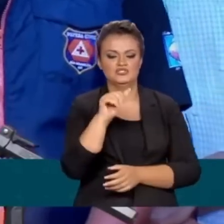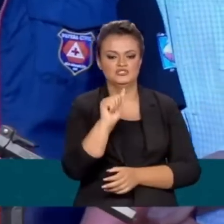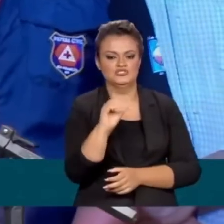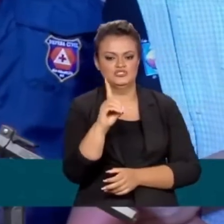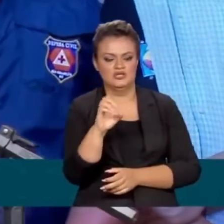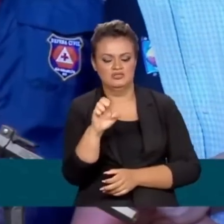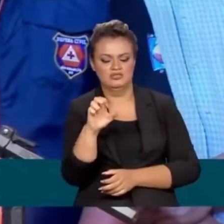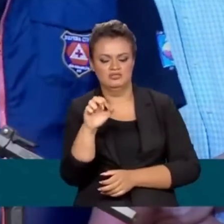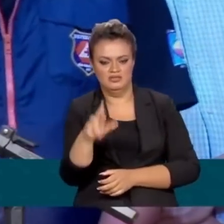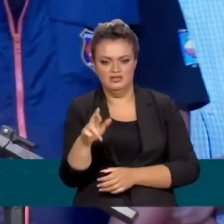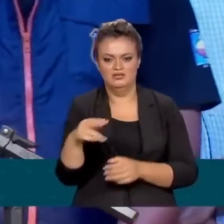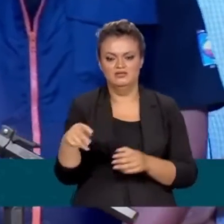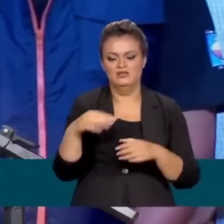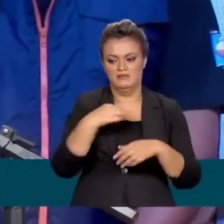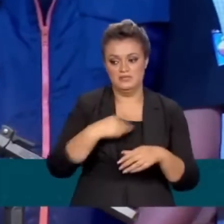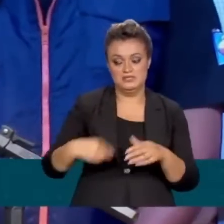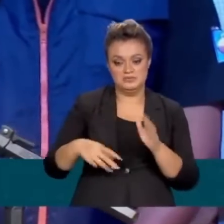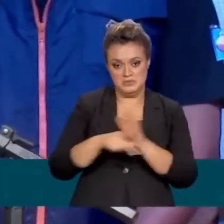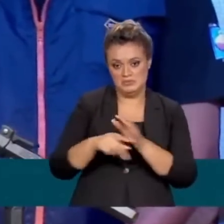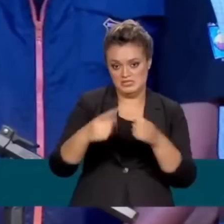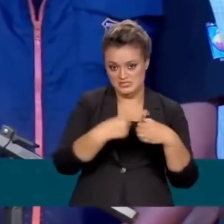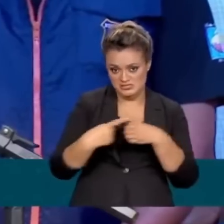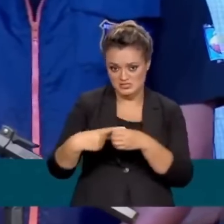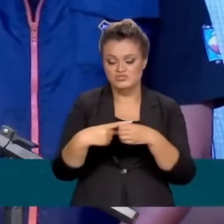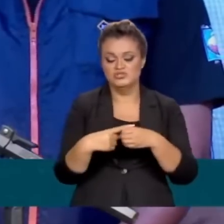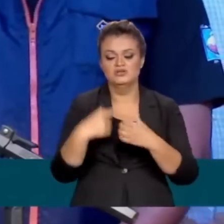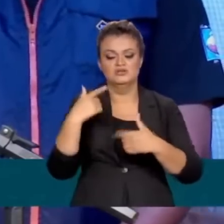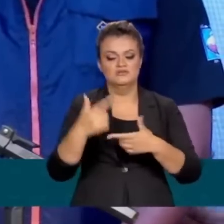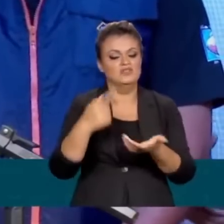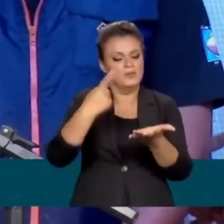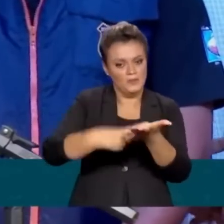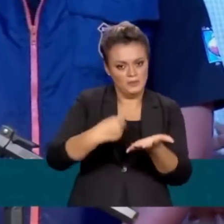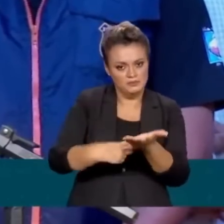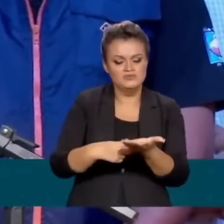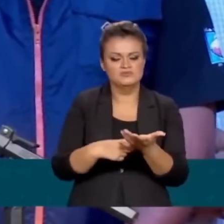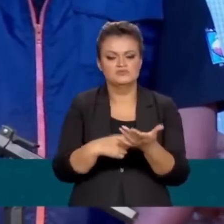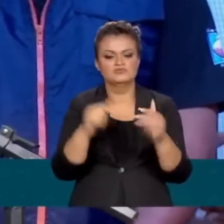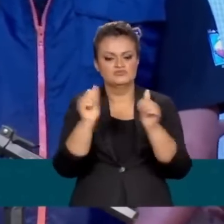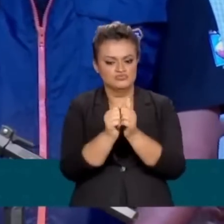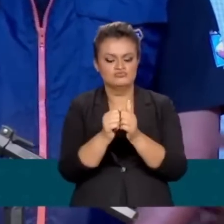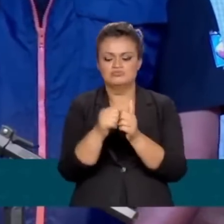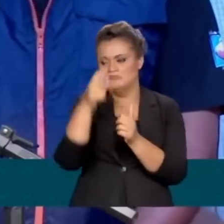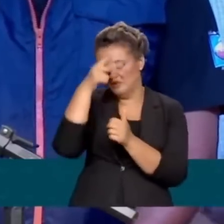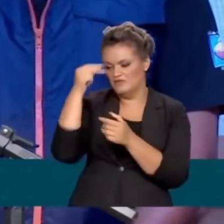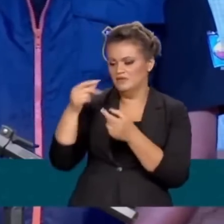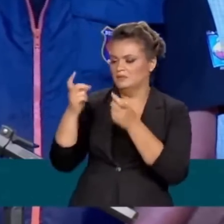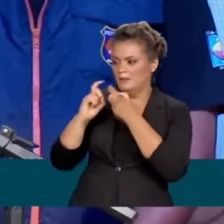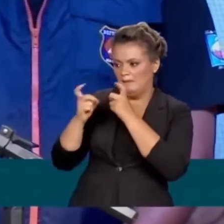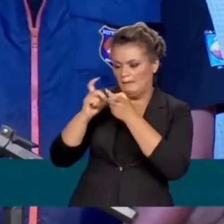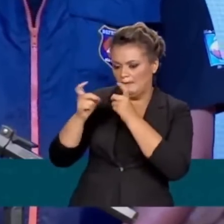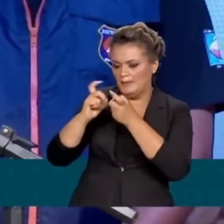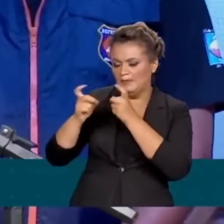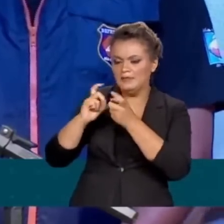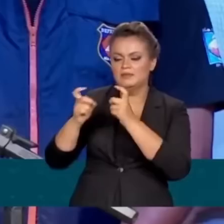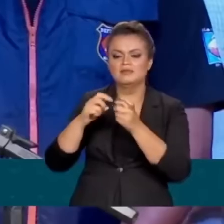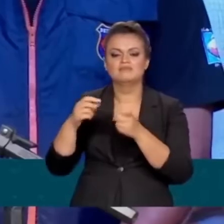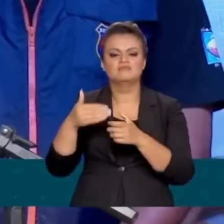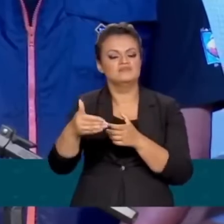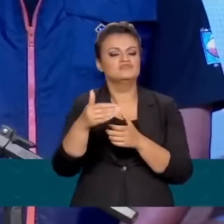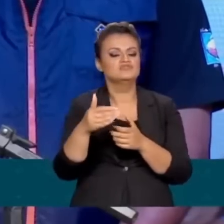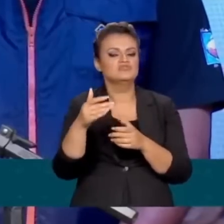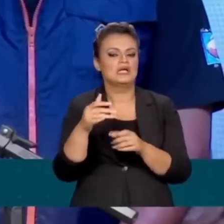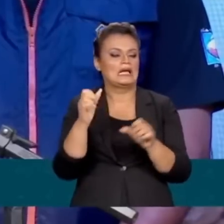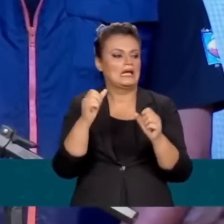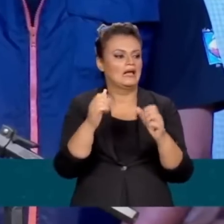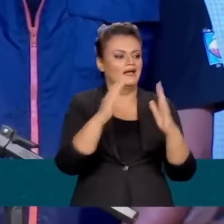que é o ministro da cidade e que estará comprometido junto com o prefeito discutir como é que a gente vai reconstruir